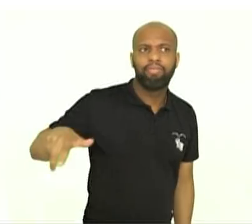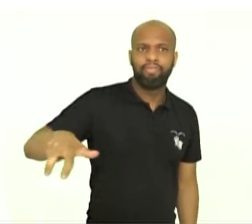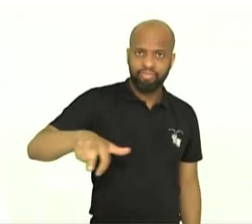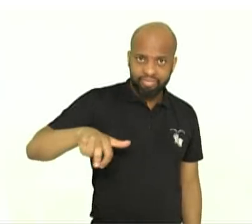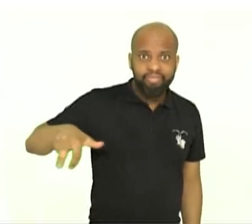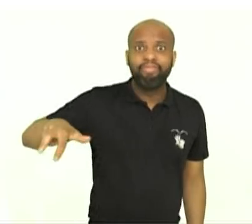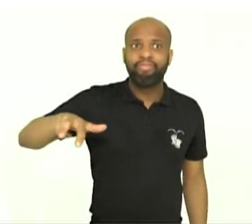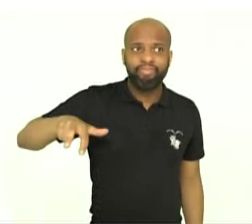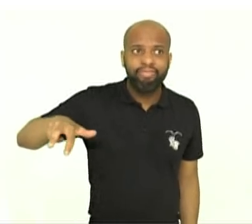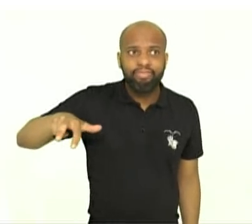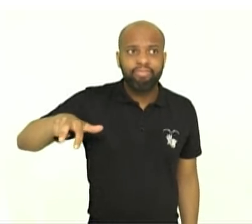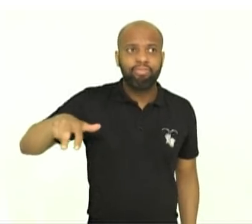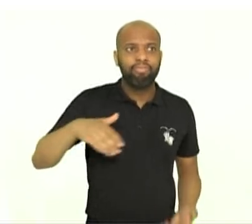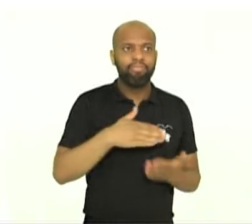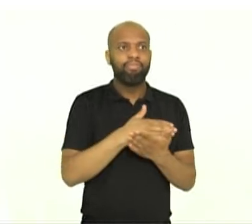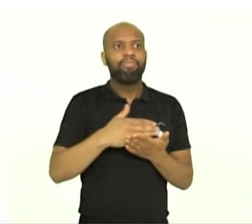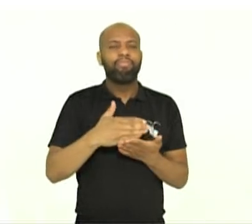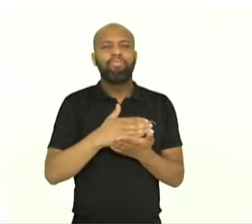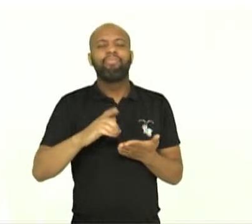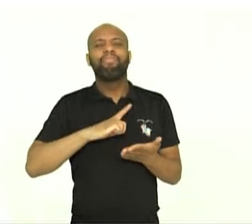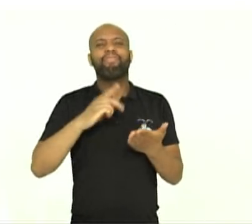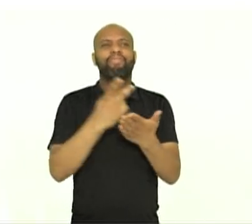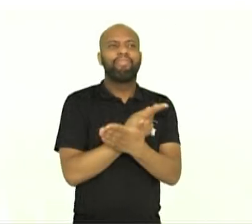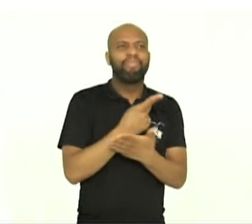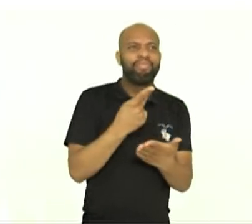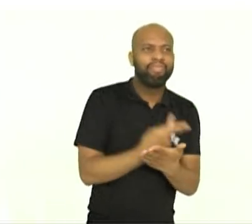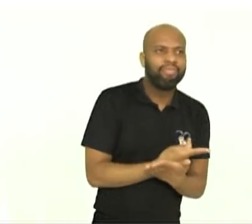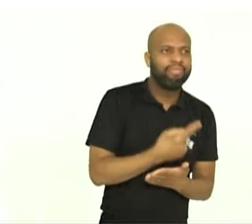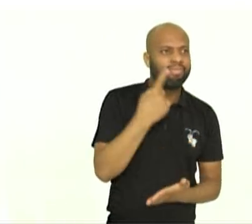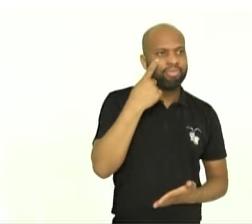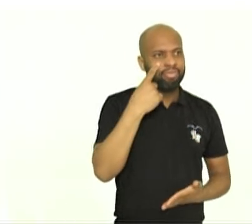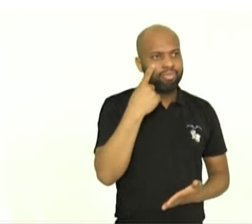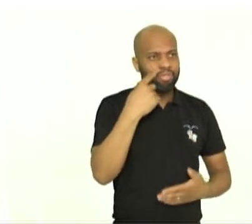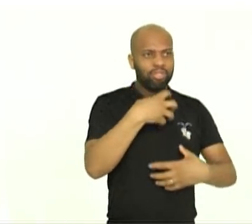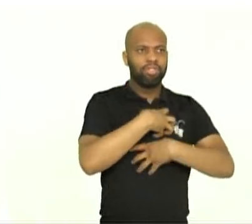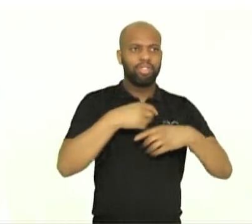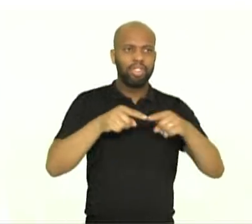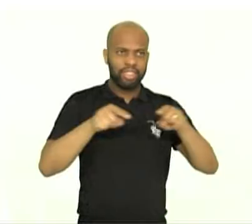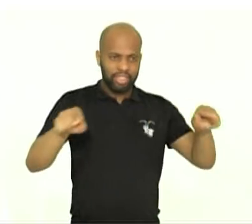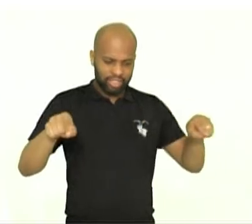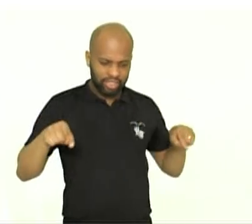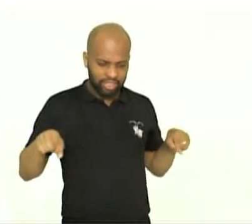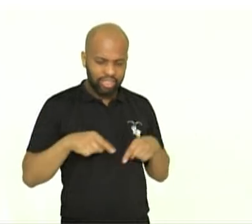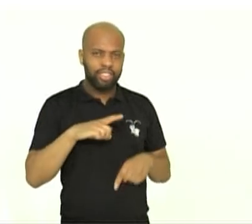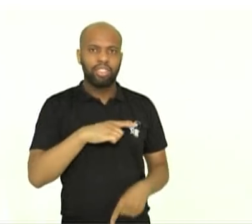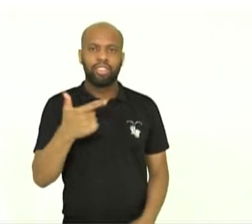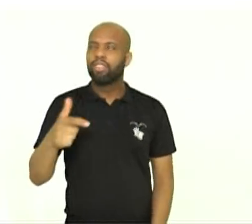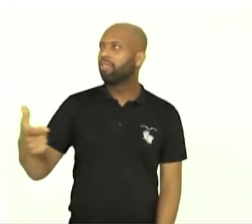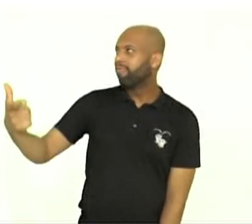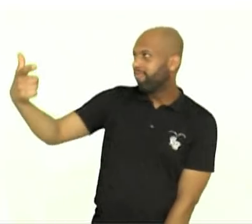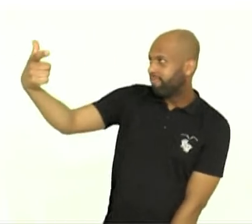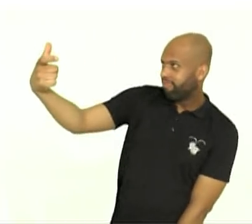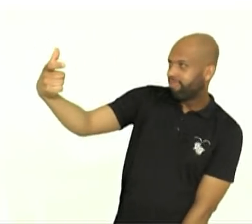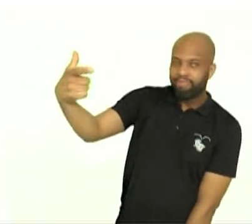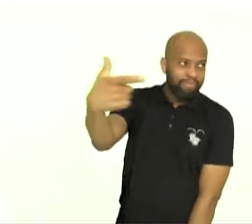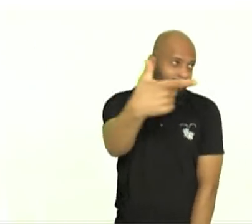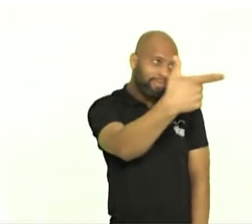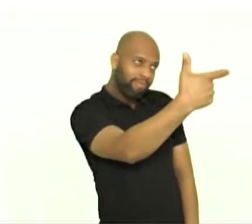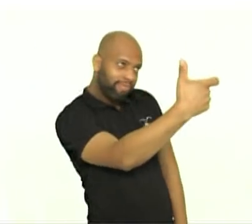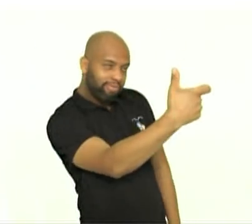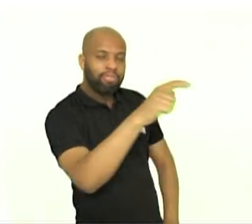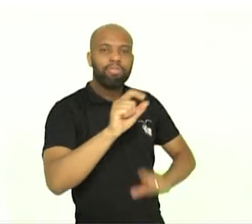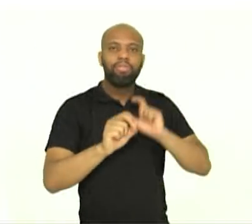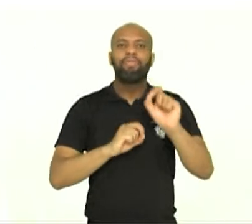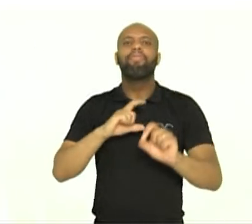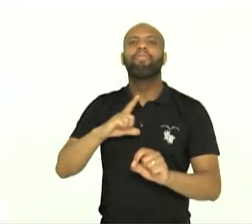ali pelos erros, né, ortográficos. Olha a sala de aula, né? Tem um outro ali fazendo selfie. E aí, o